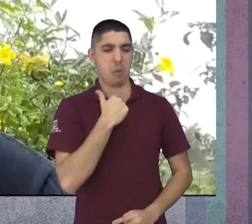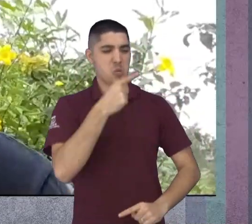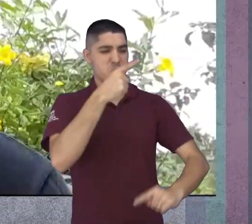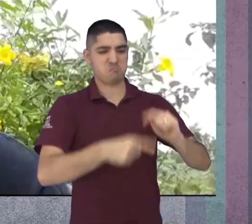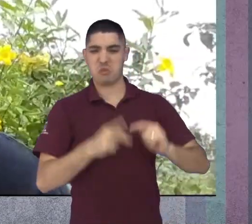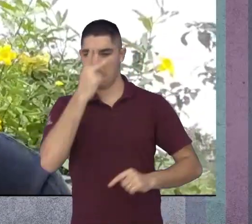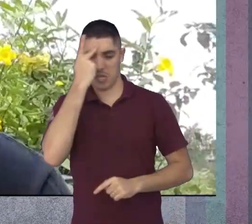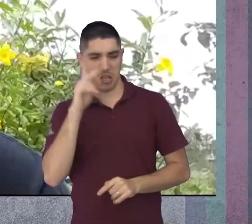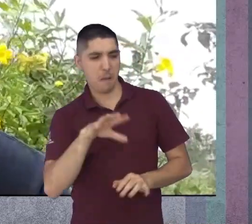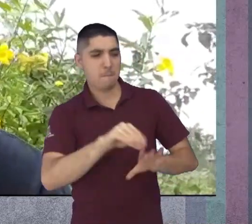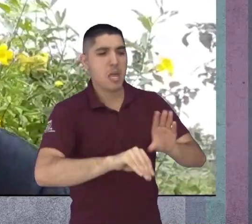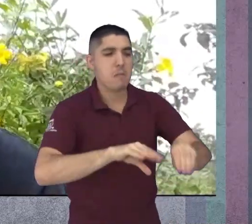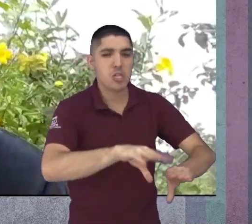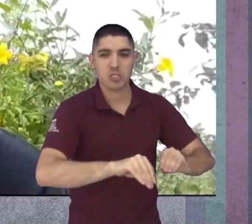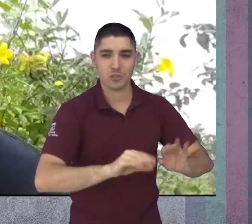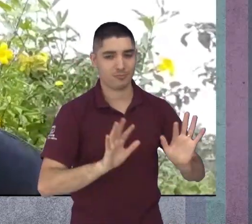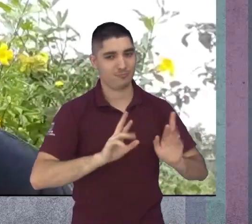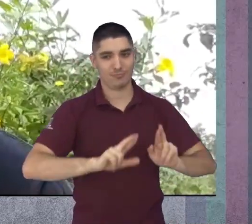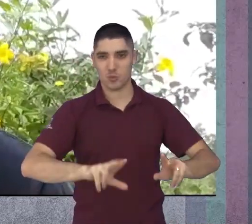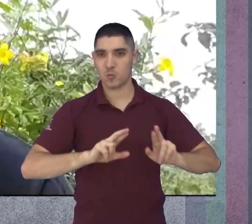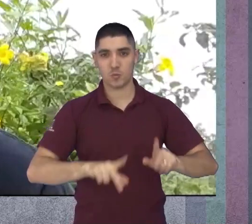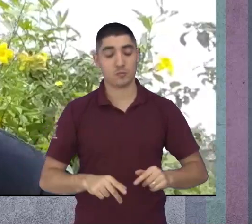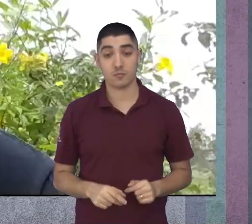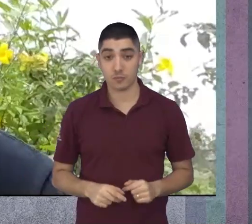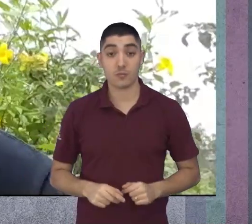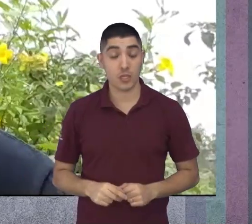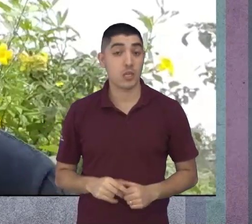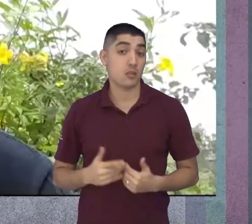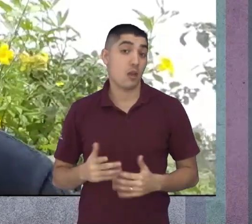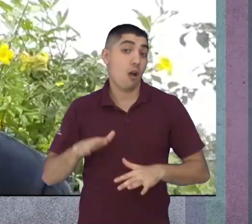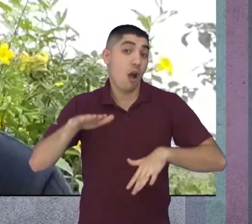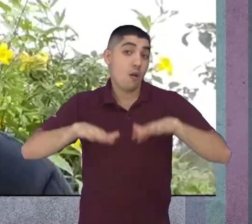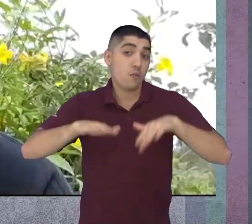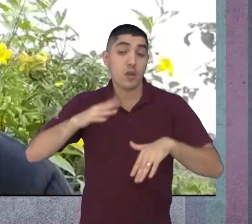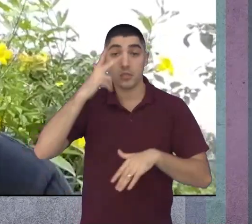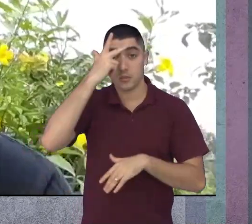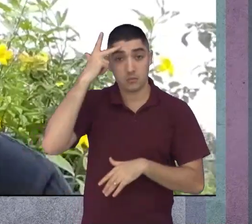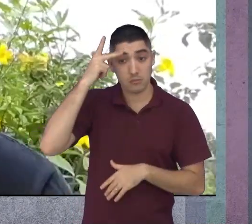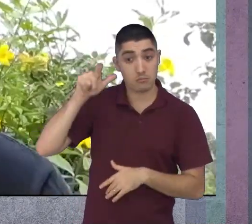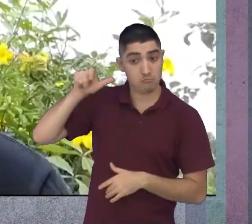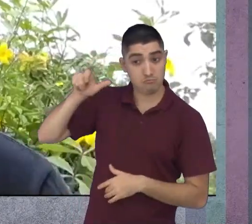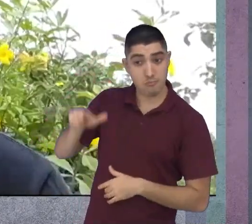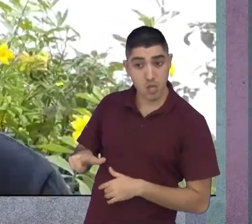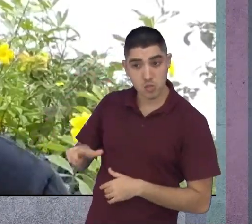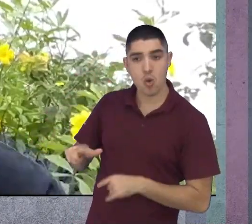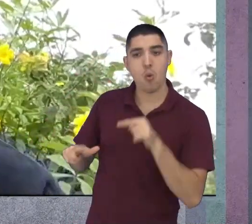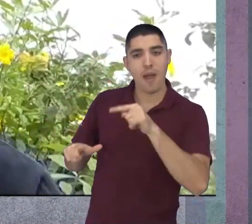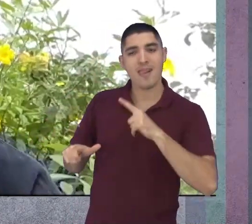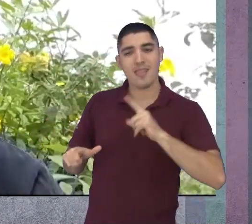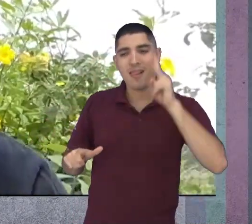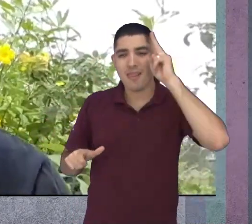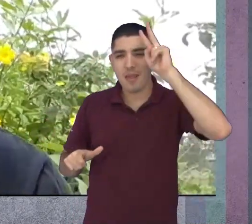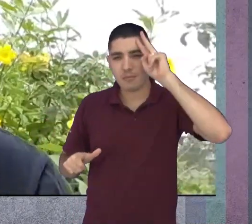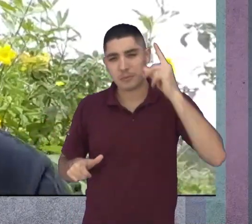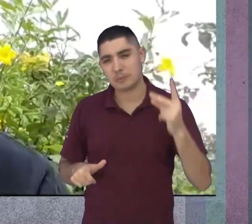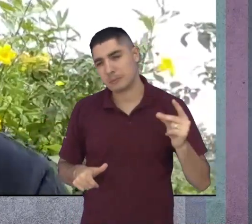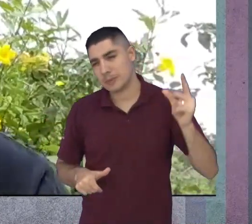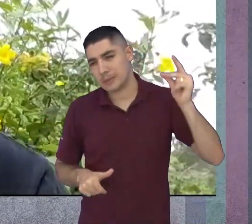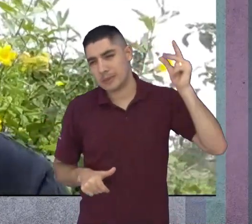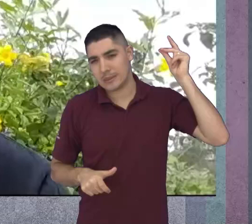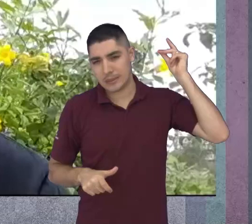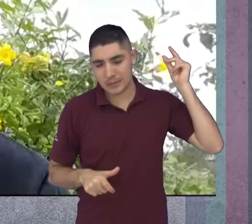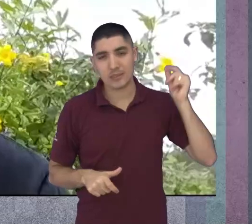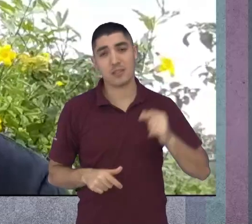ele está presente na passagem da própria pessoa pela rua, da própria pessoa pelo lugar, na memória, né, de